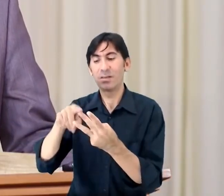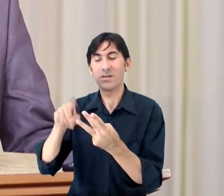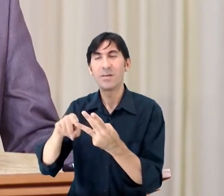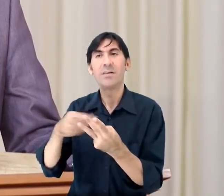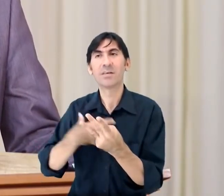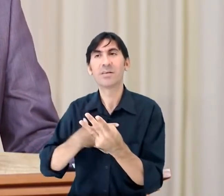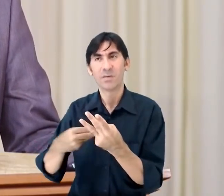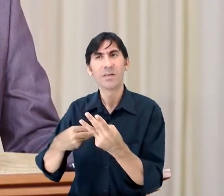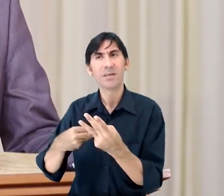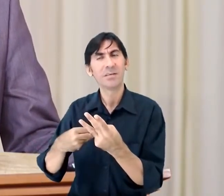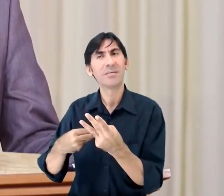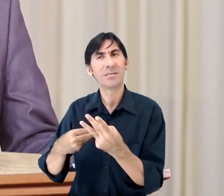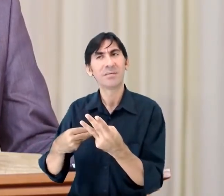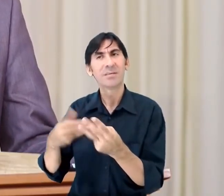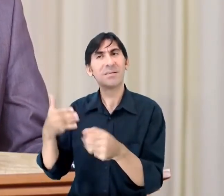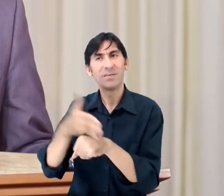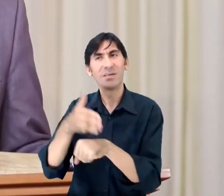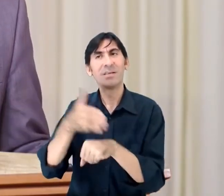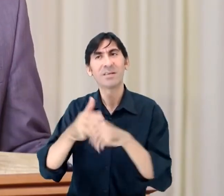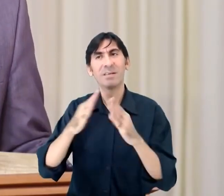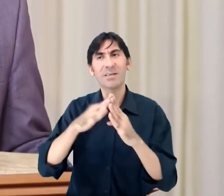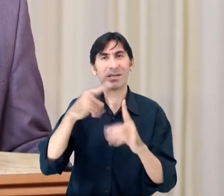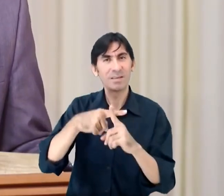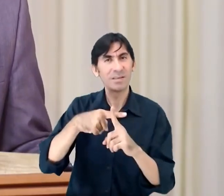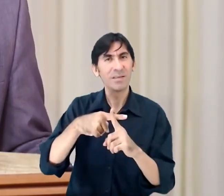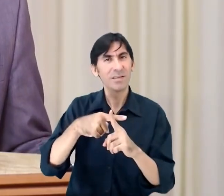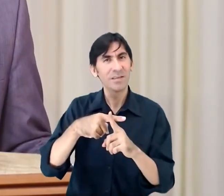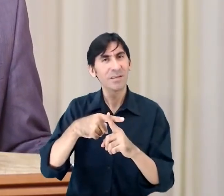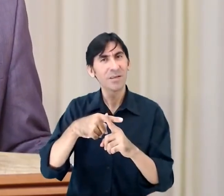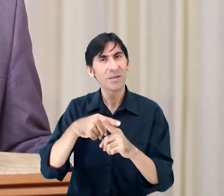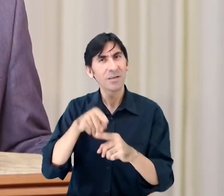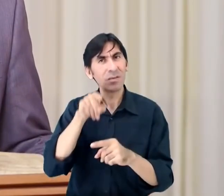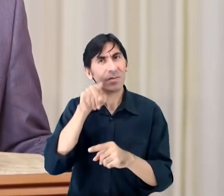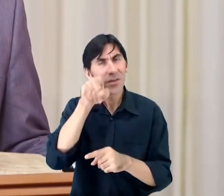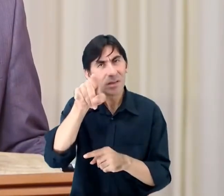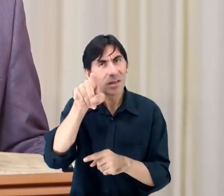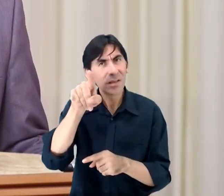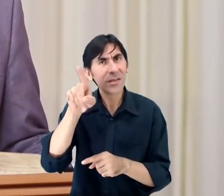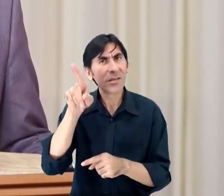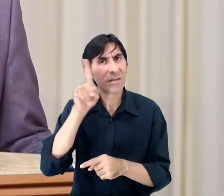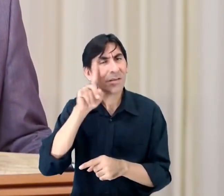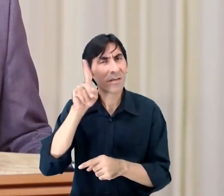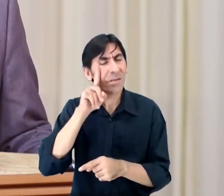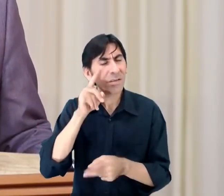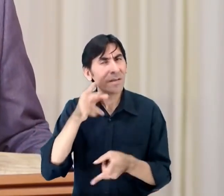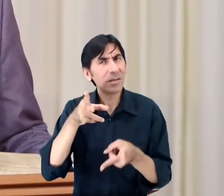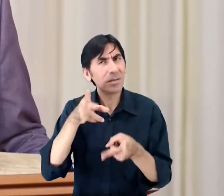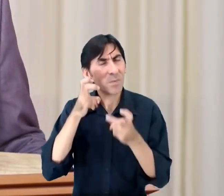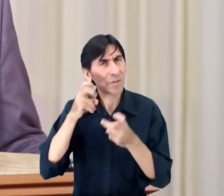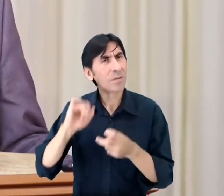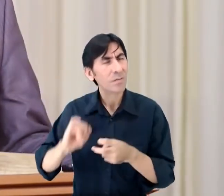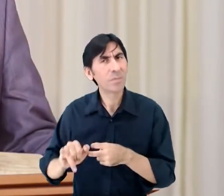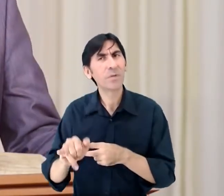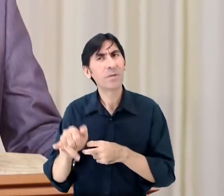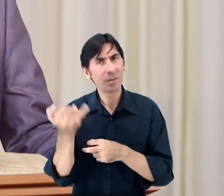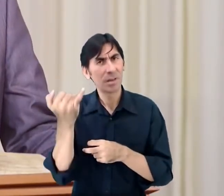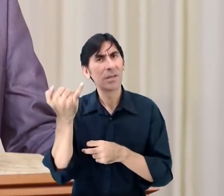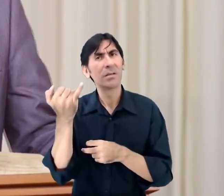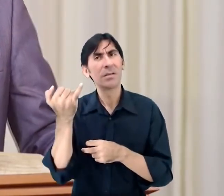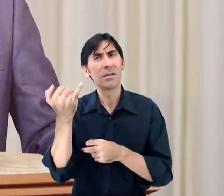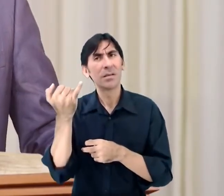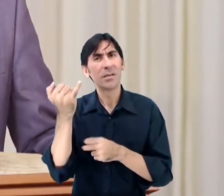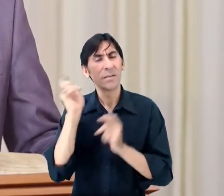maravilha! Você tem observado no seu dia a dia as oportunidades de deixar